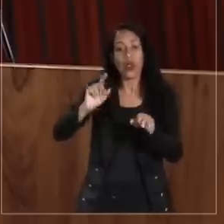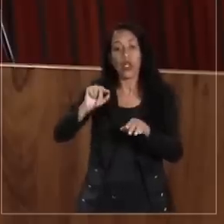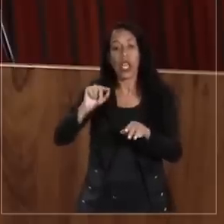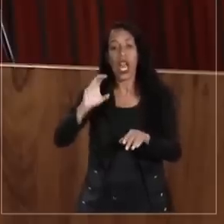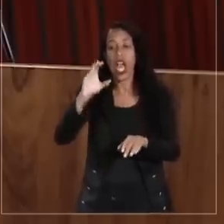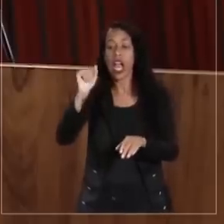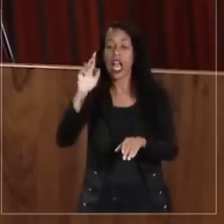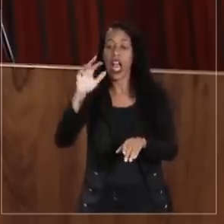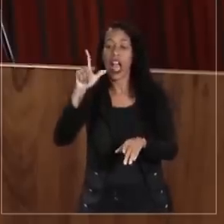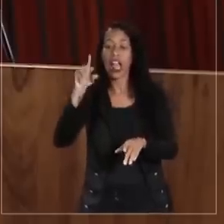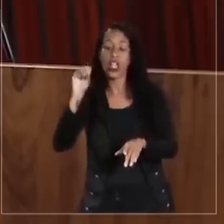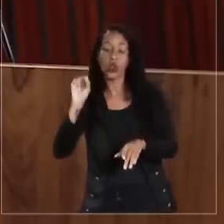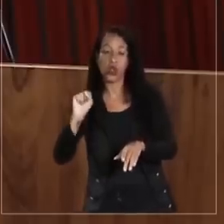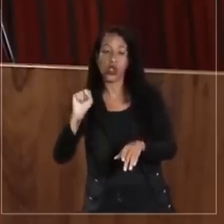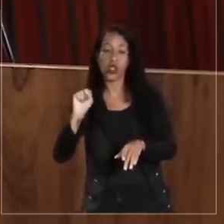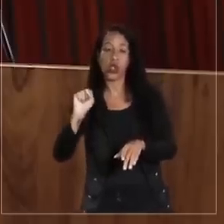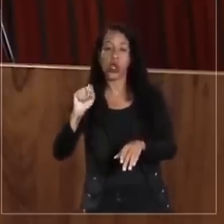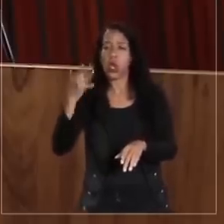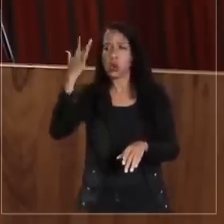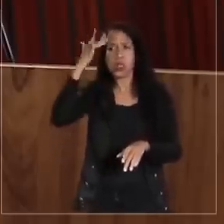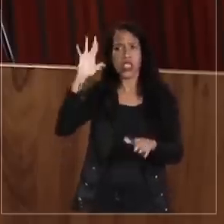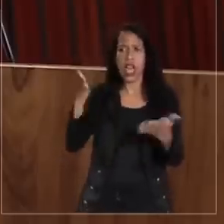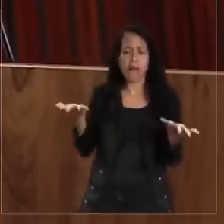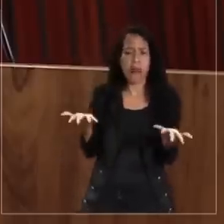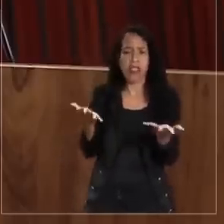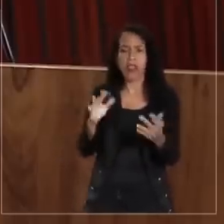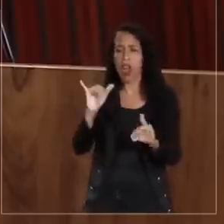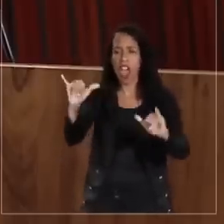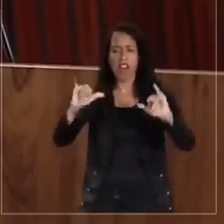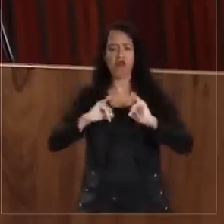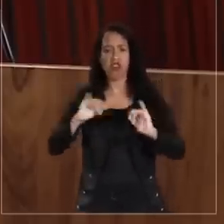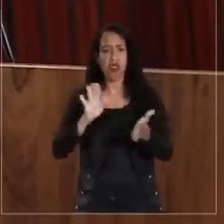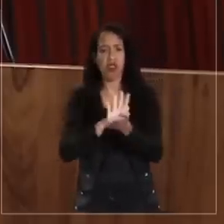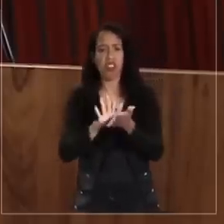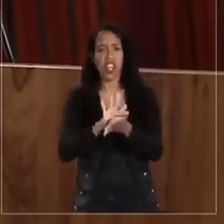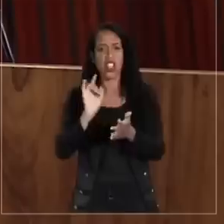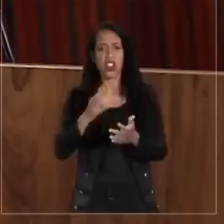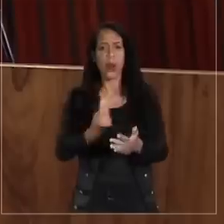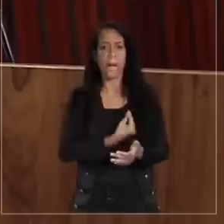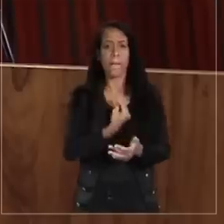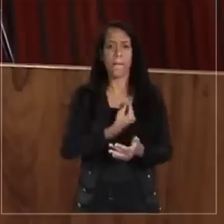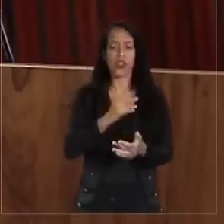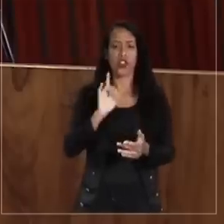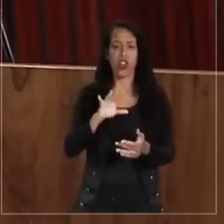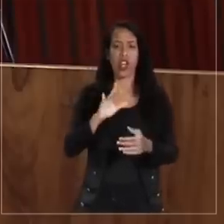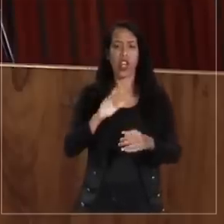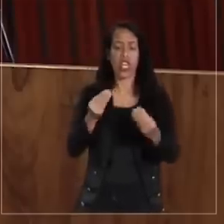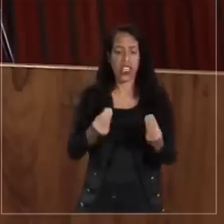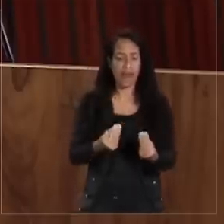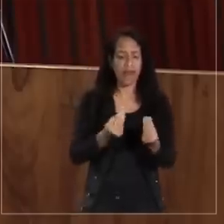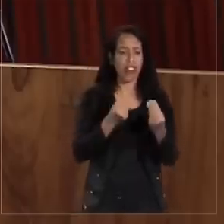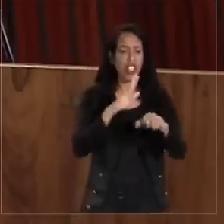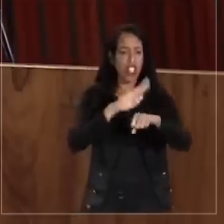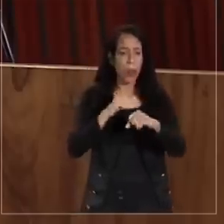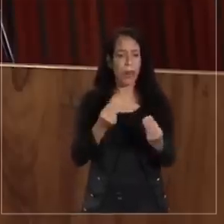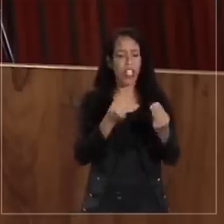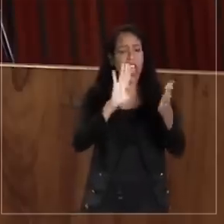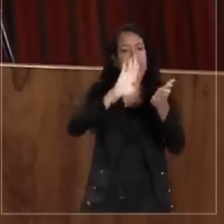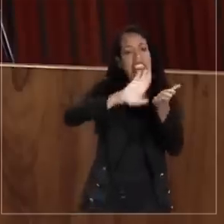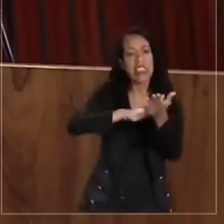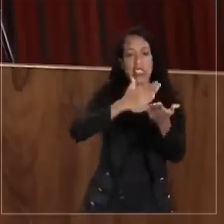que não sabia, não participou, que apenas foi instado para oferecer